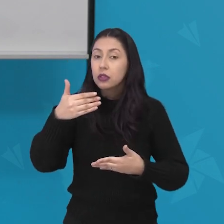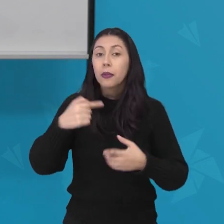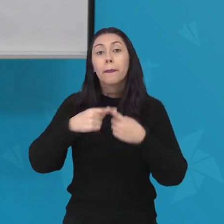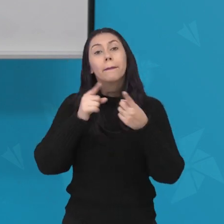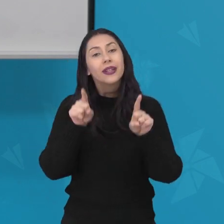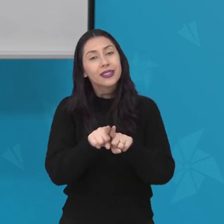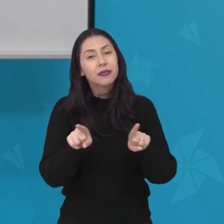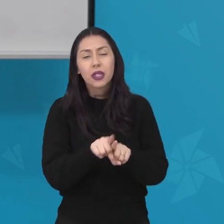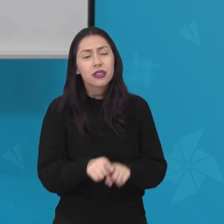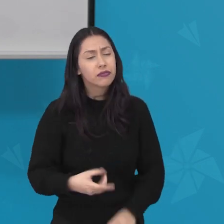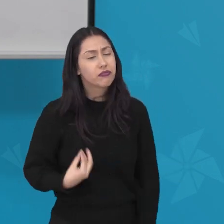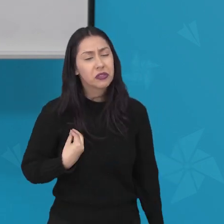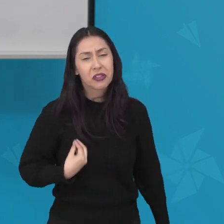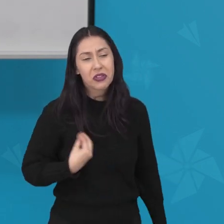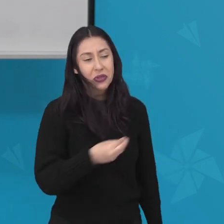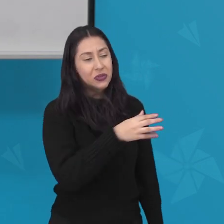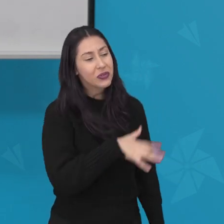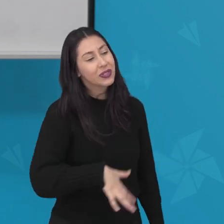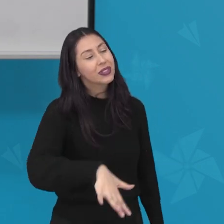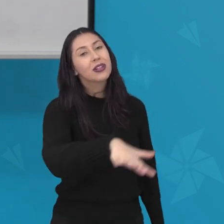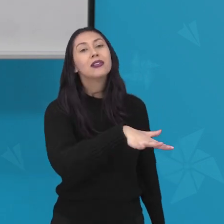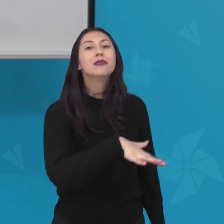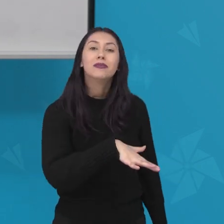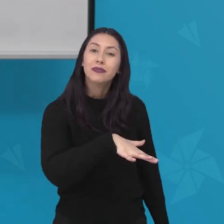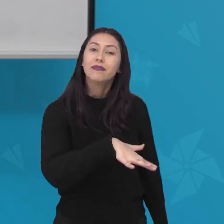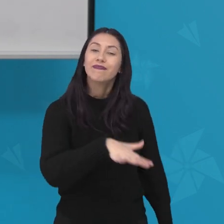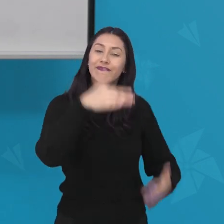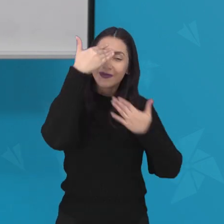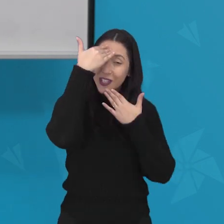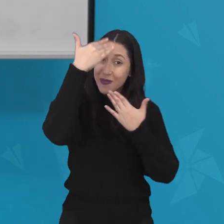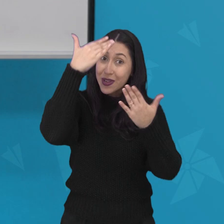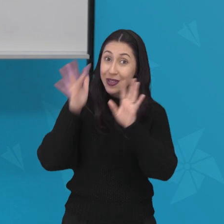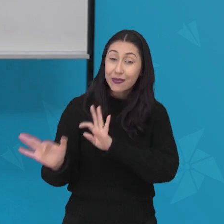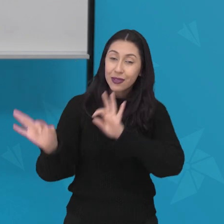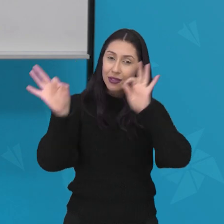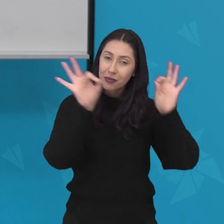vida, mas na própria existência de vocês.